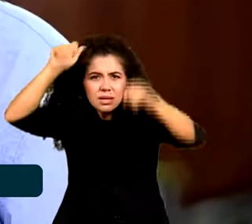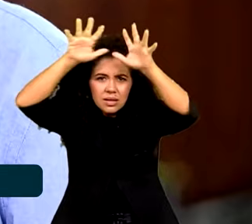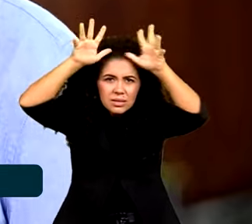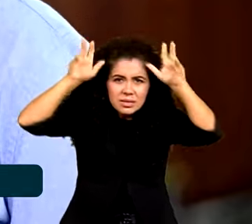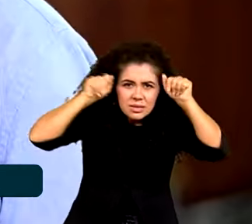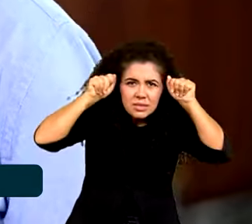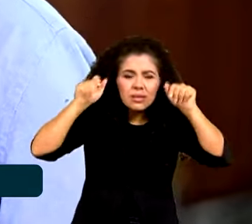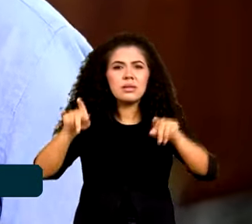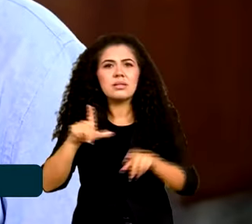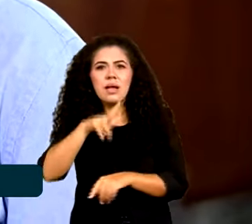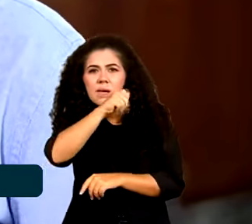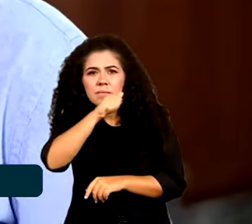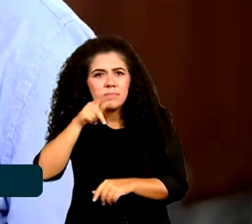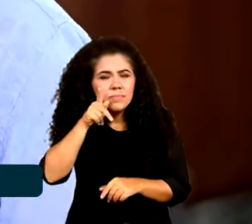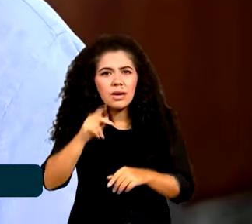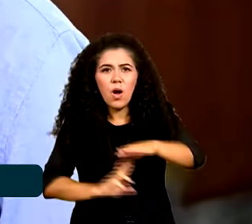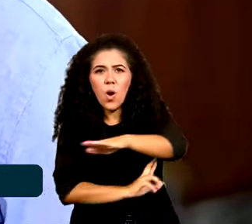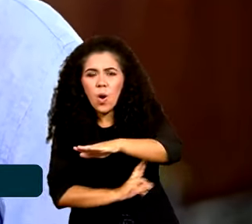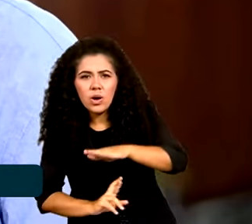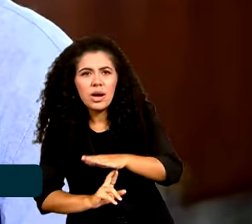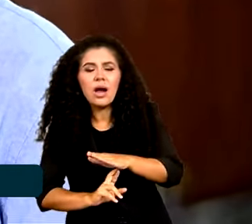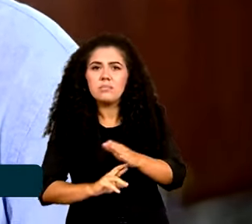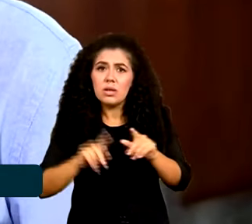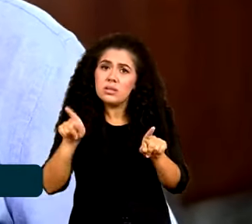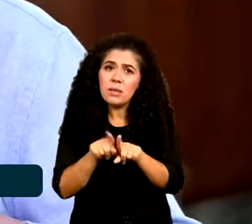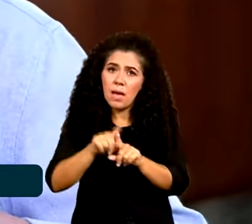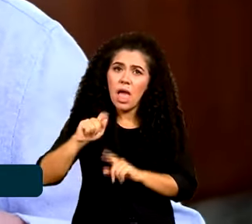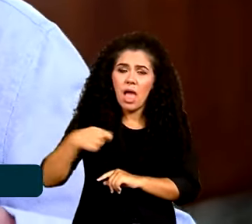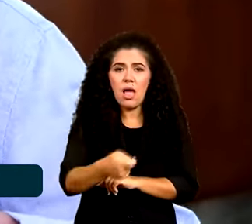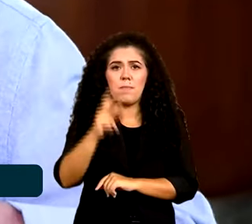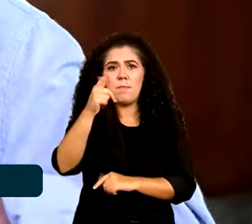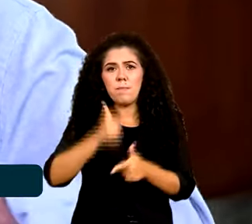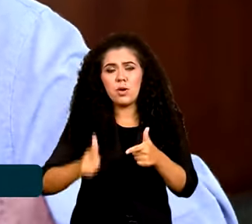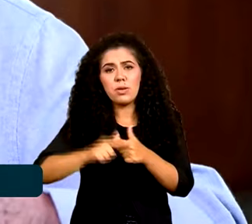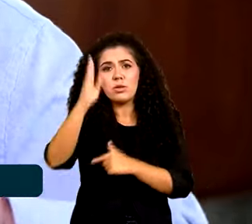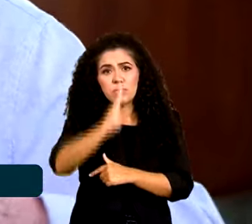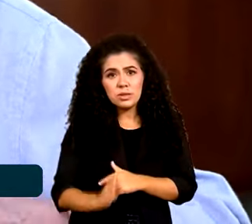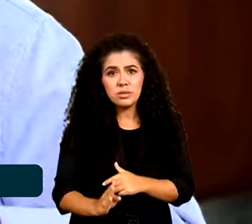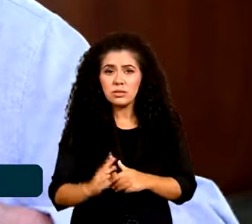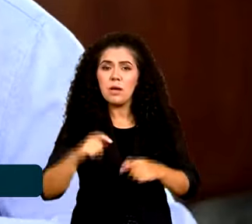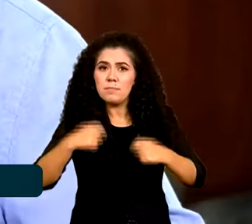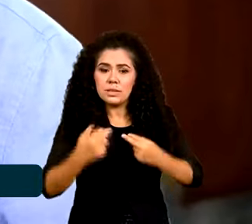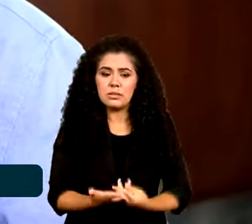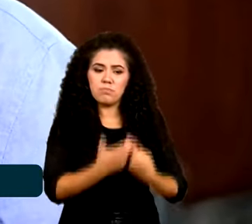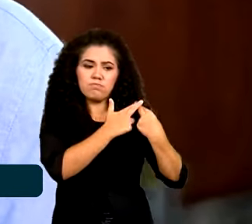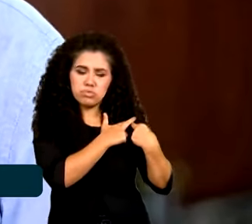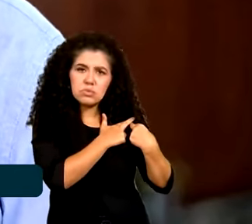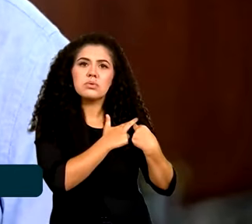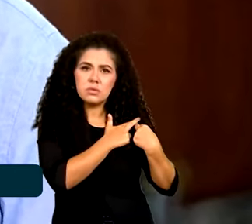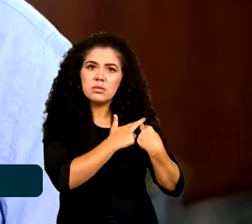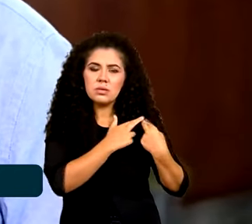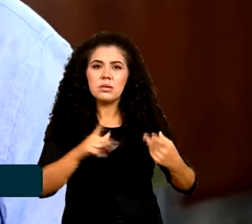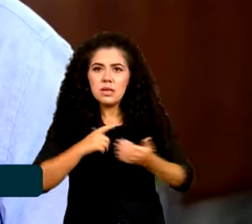Roraima termina sendo também um problema do Brasil porque o governo brasileiro tem que assumir a responsabilidade de ajudar Tod do Mundo